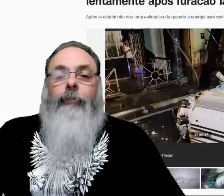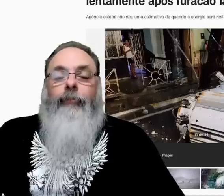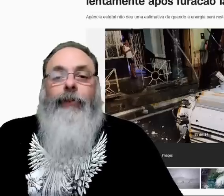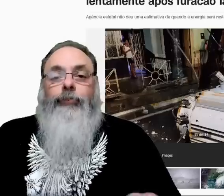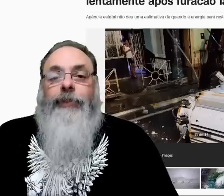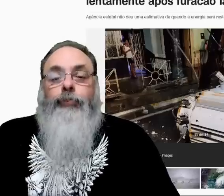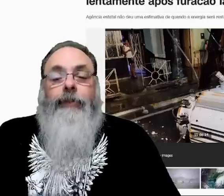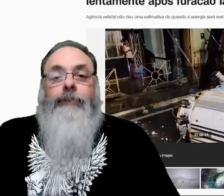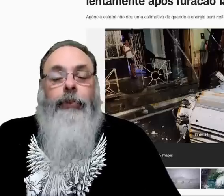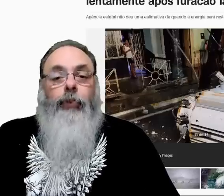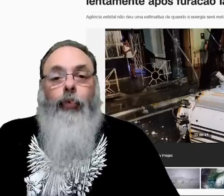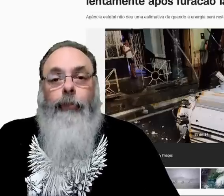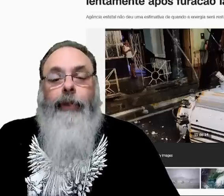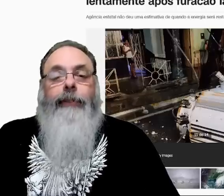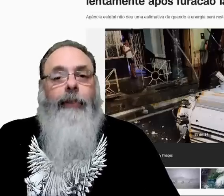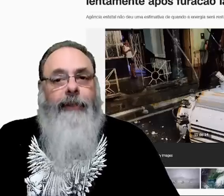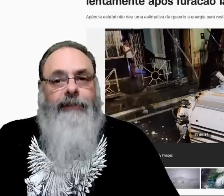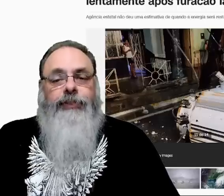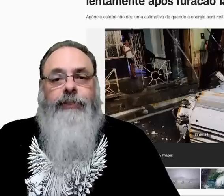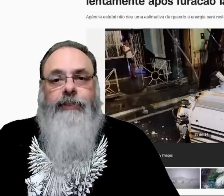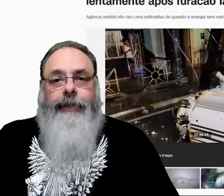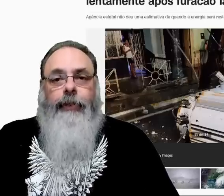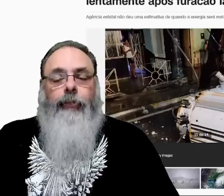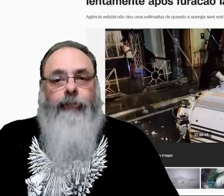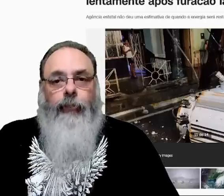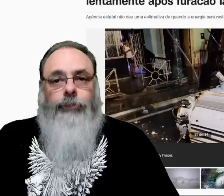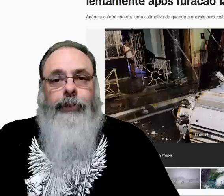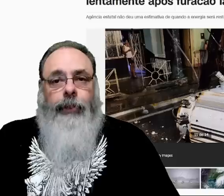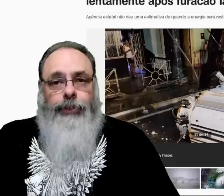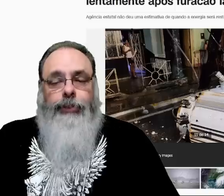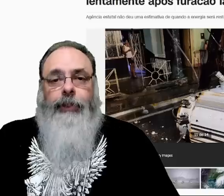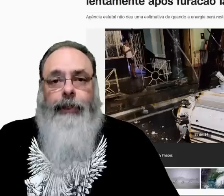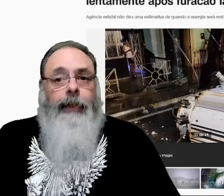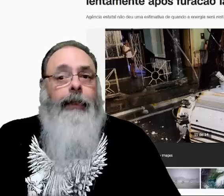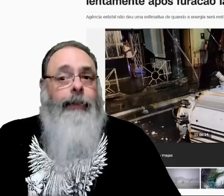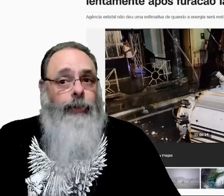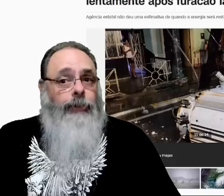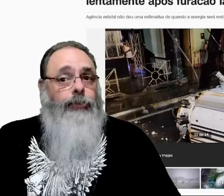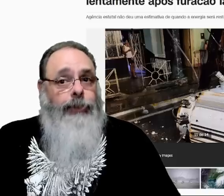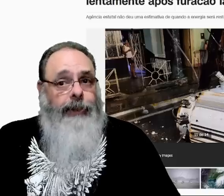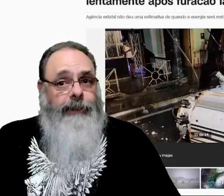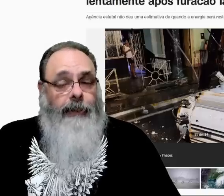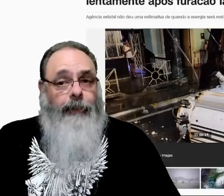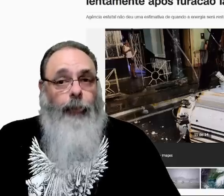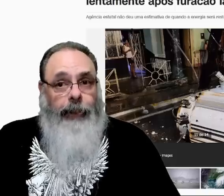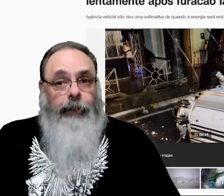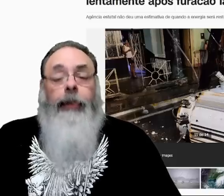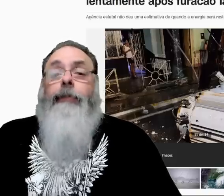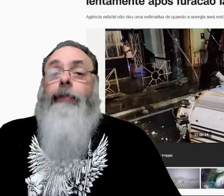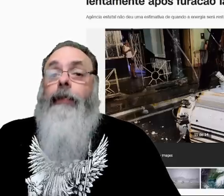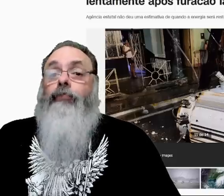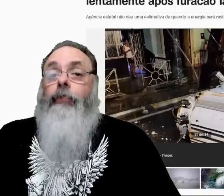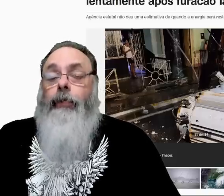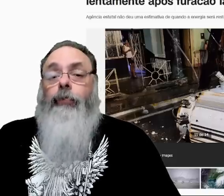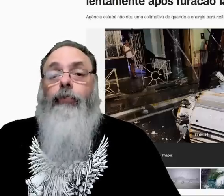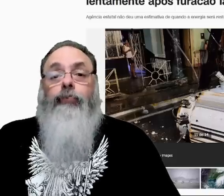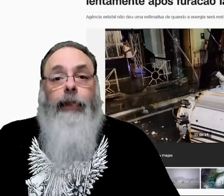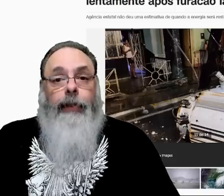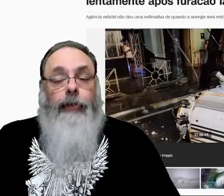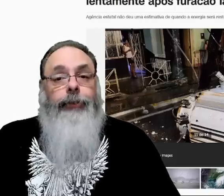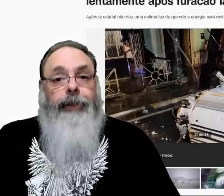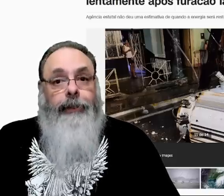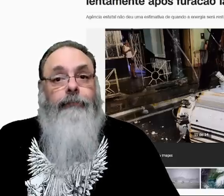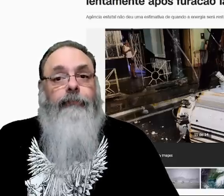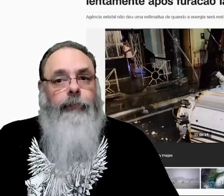pessoal vamos falar sobre a situação em Cuba que tá bastante séria com a falta de energia lá a situação já estava ruim daí veio